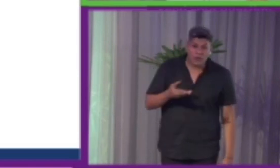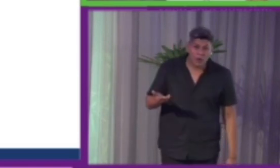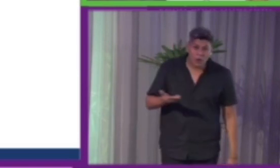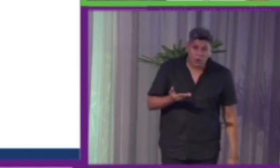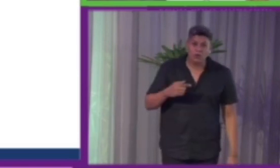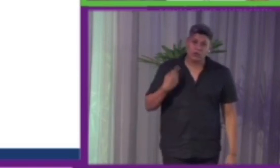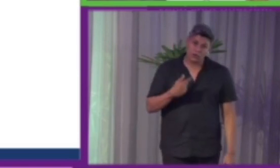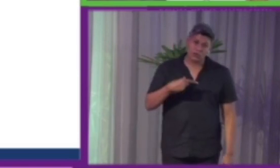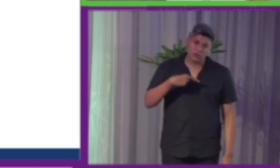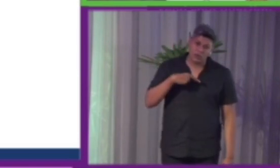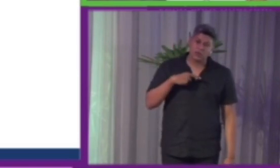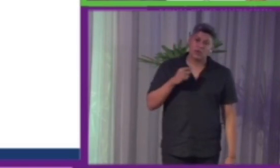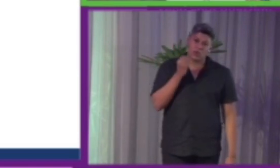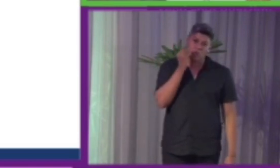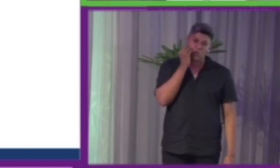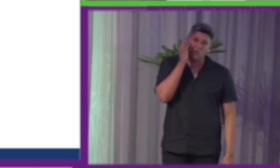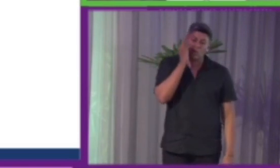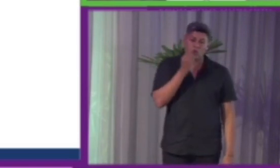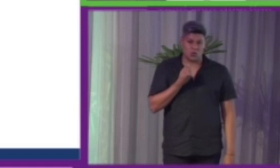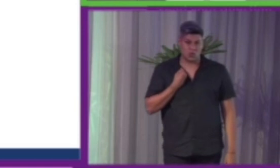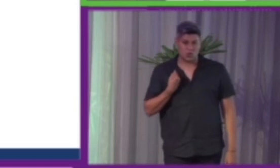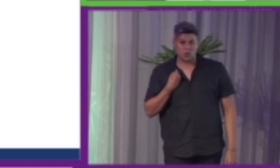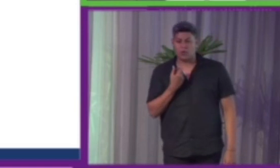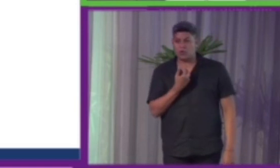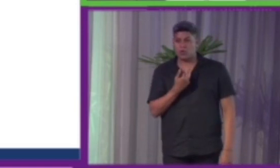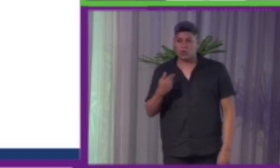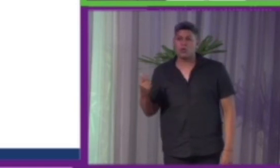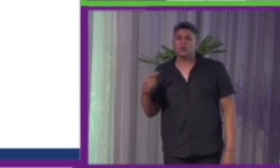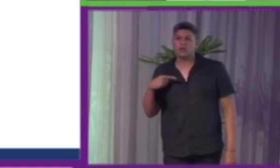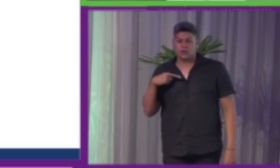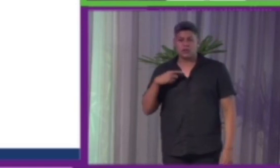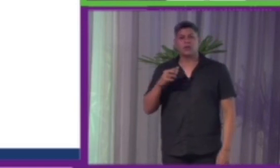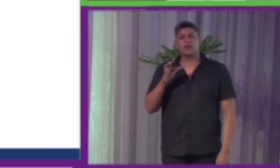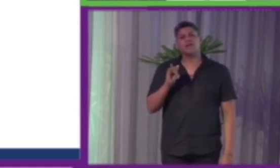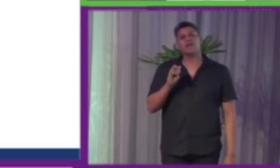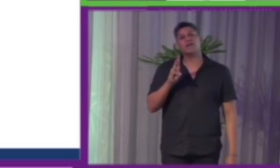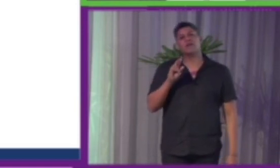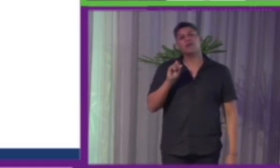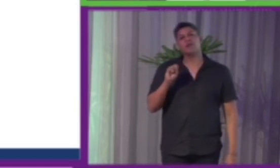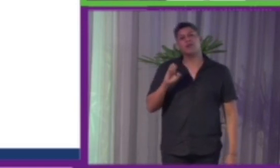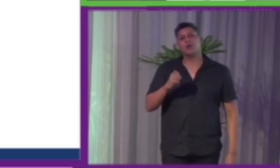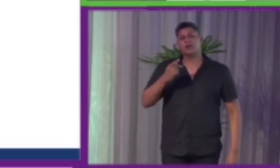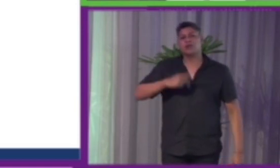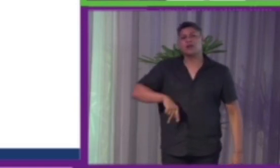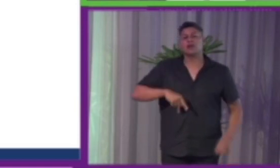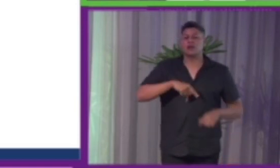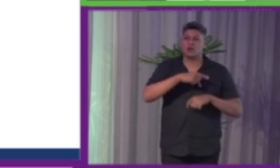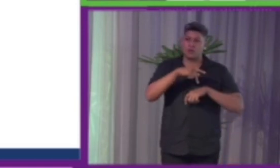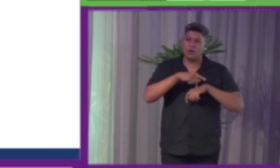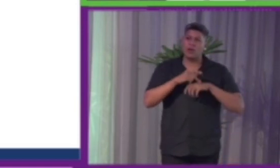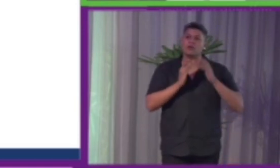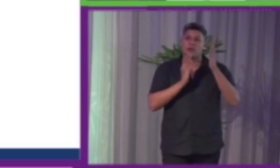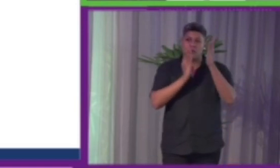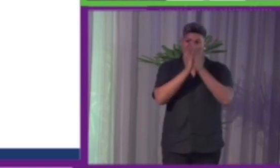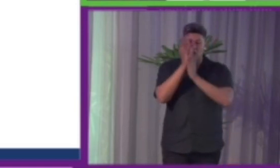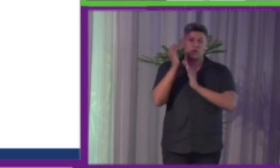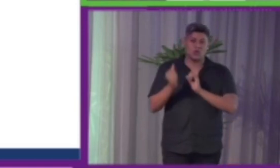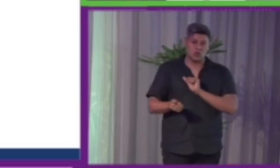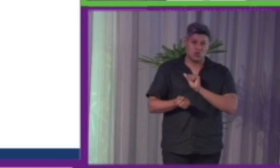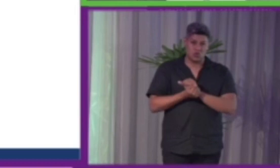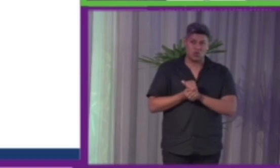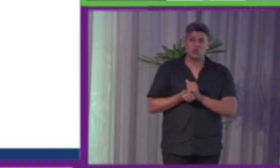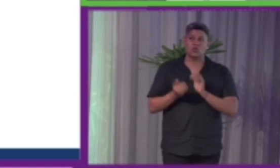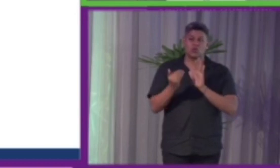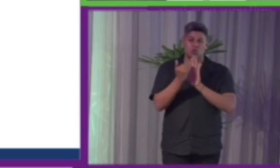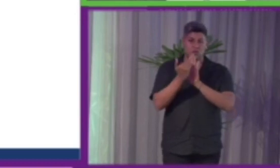tem o conhecimento dos números de casos que a gente tem na fibrose cística no país. A gente, inclusive, validou esses dados junto com os dados